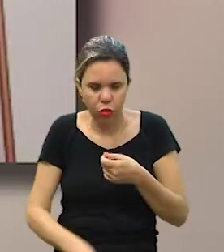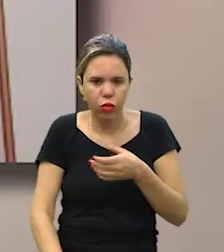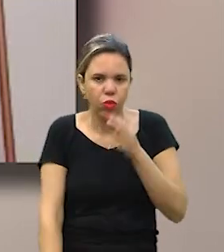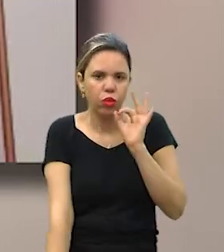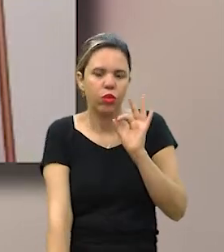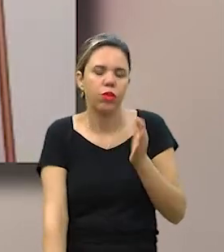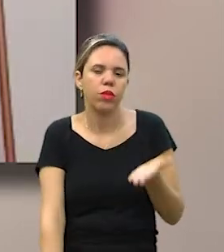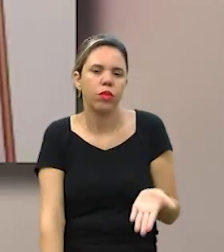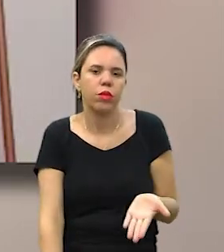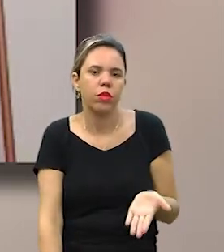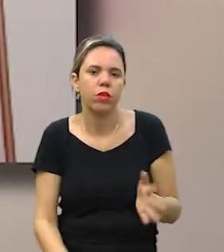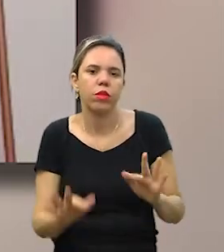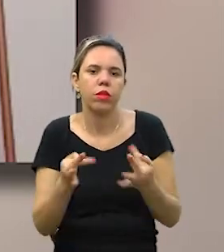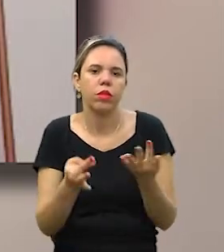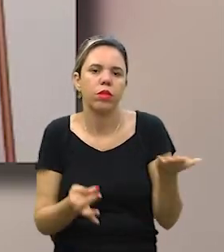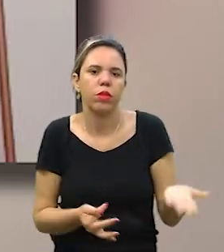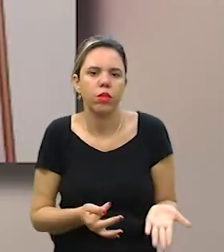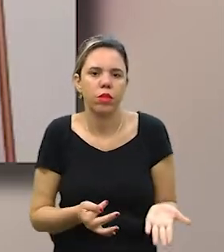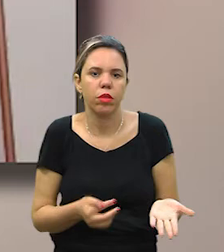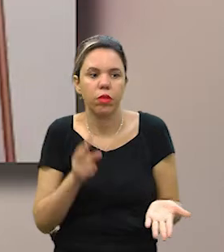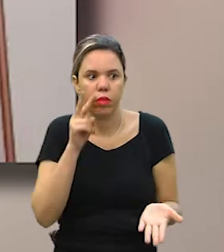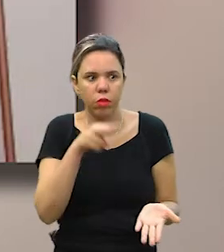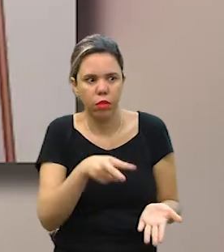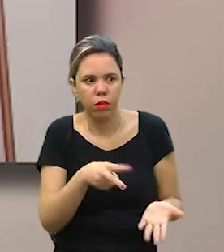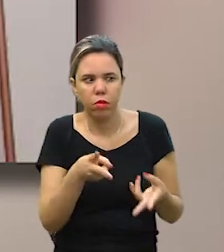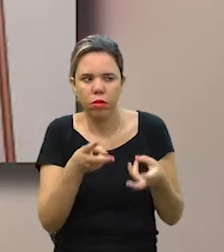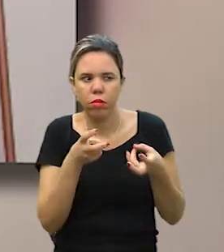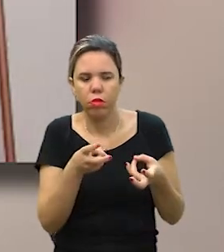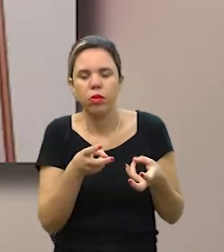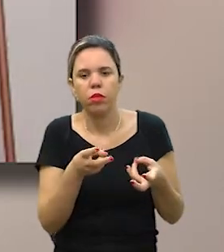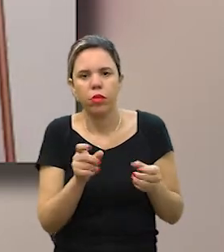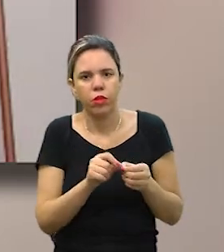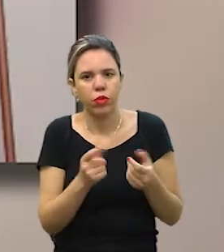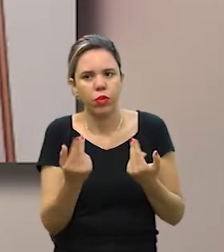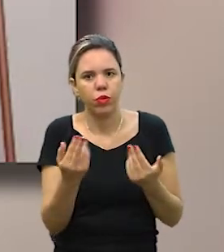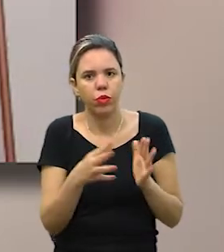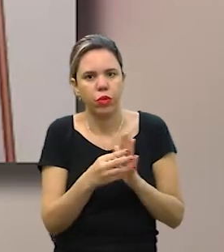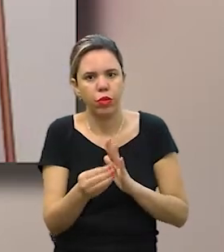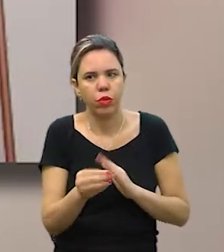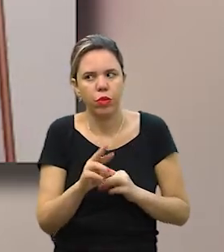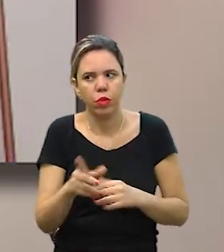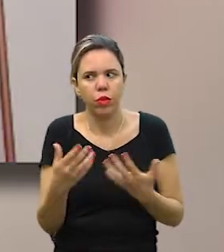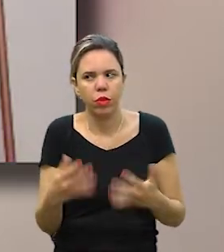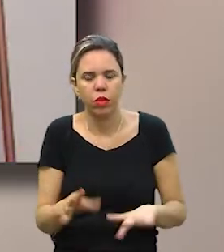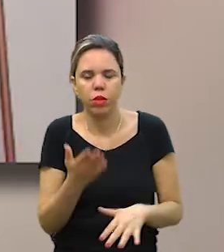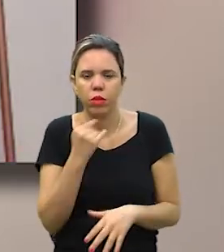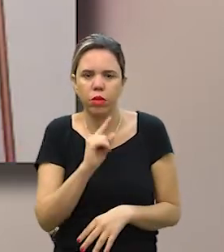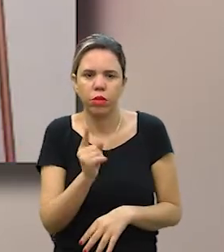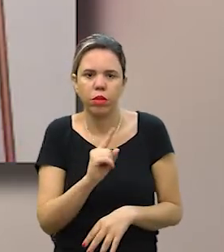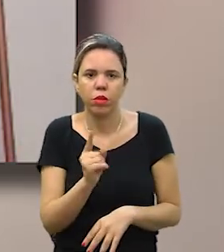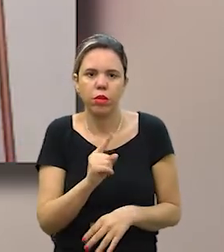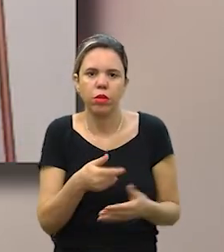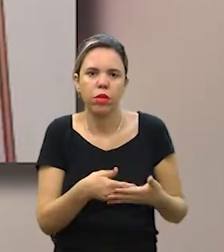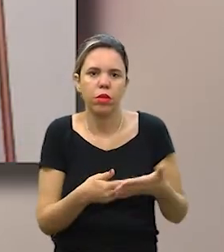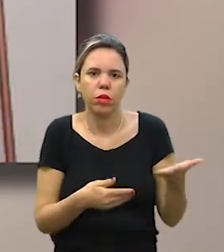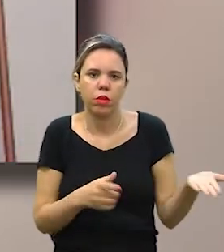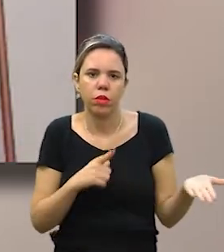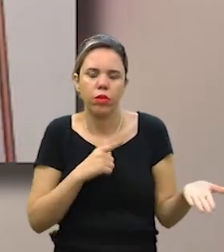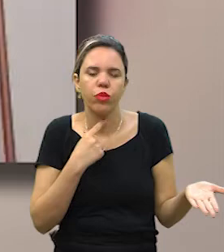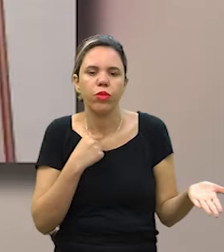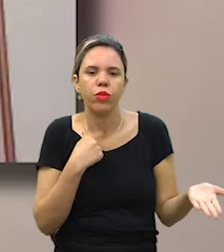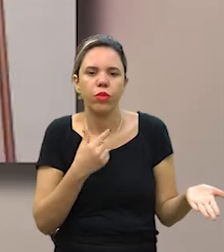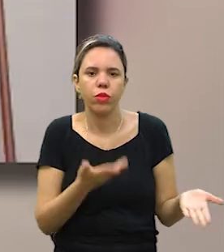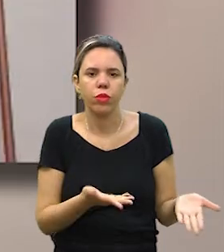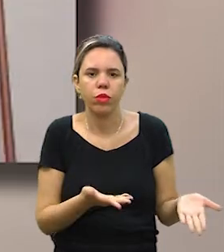está tomando seu café, né, na família, ele está vendo, ele está observando e ele quer fazer igual. Não é que ele quer comer. Como é que um bebê